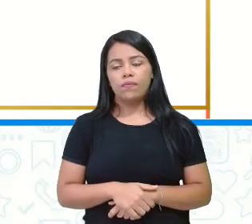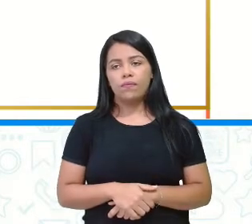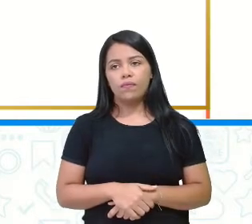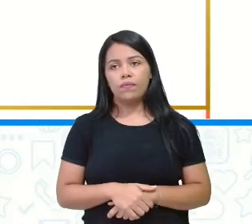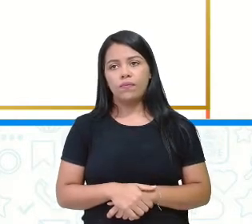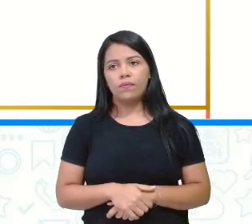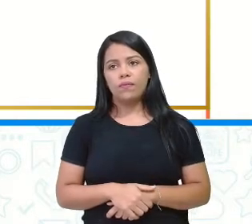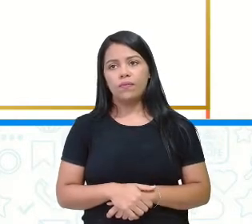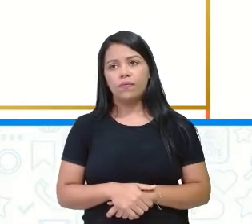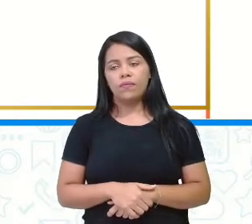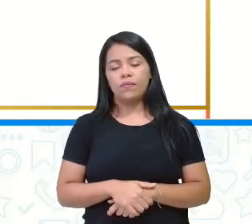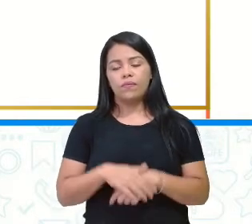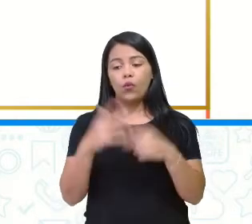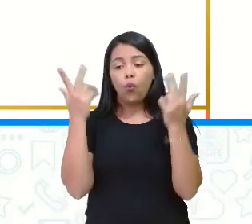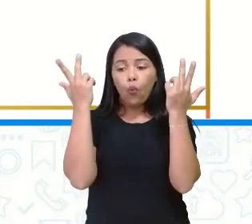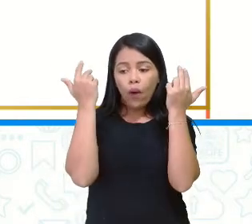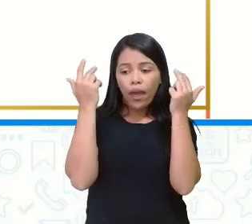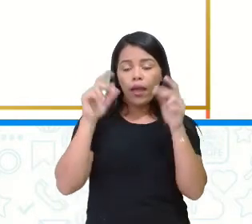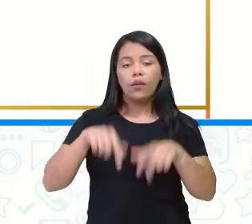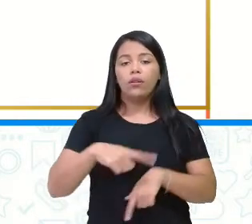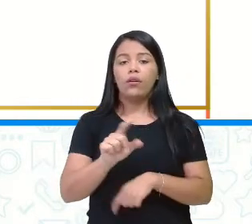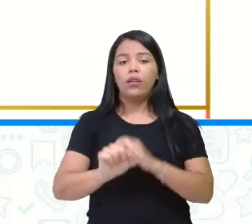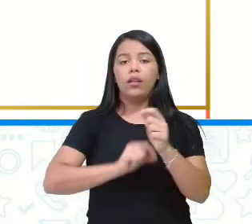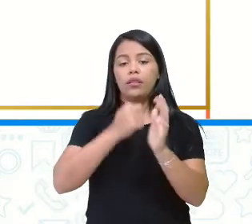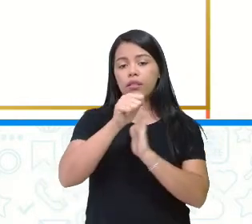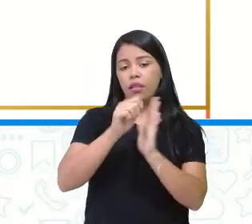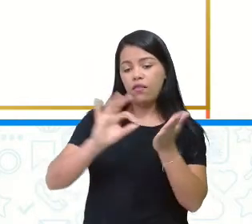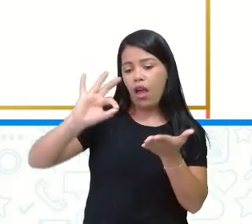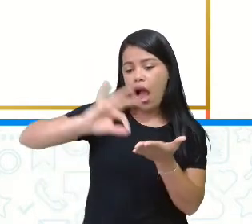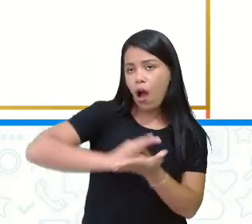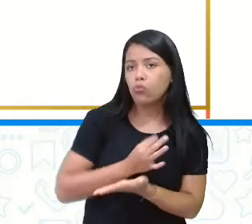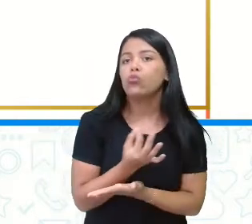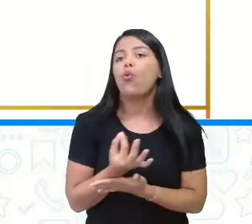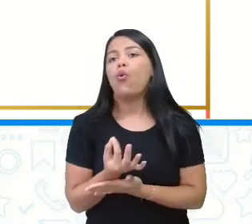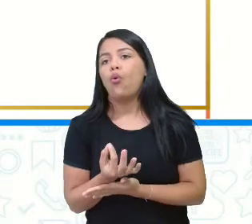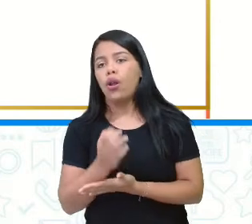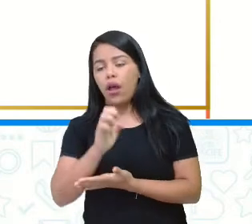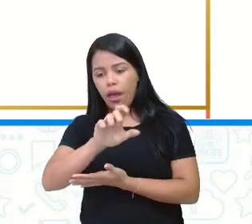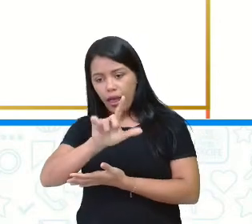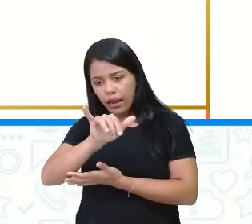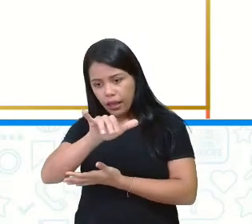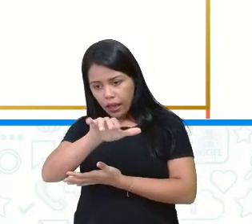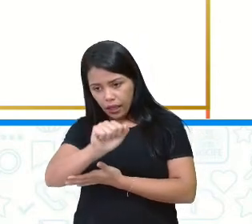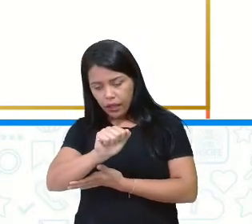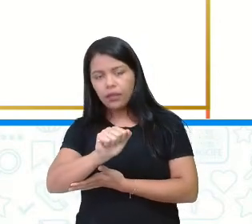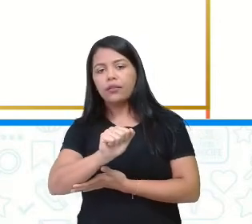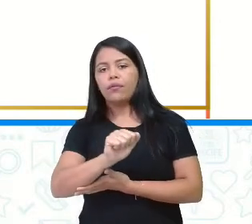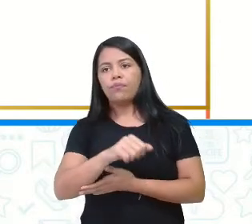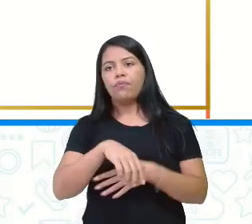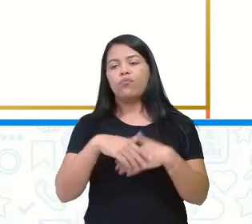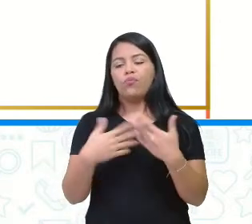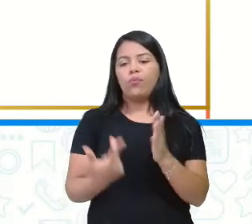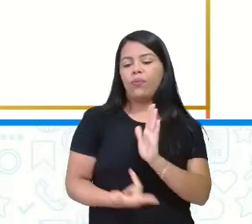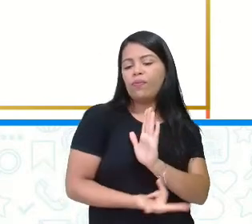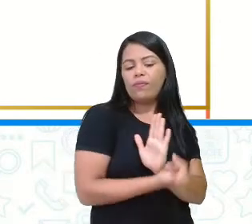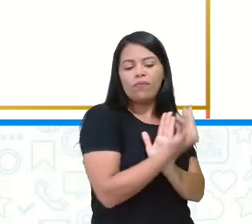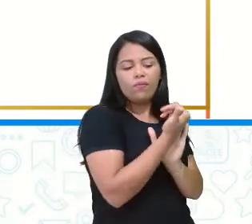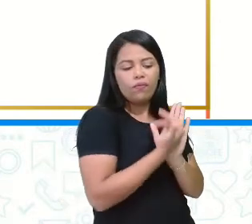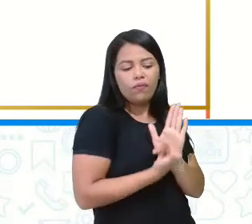Sá e é da editora Sá, tá certo? E quem fez as ilustrações foi Nirelda